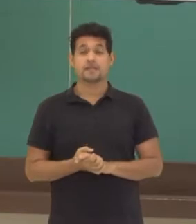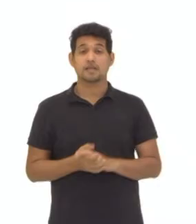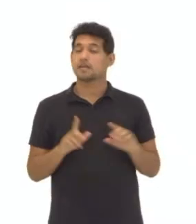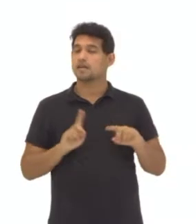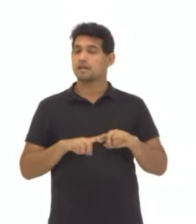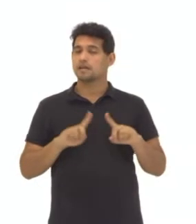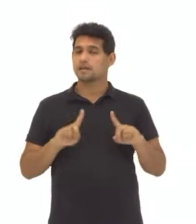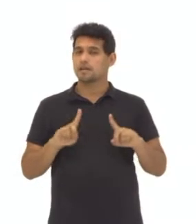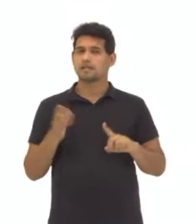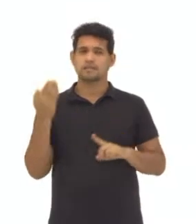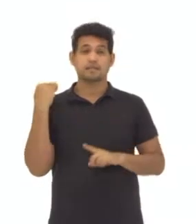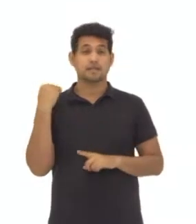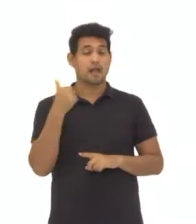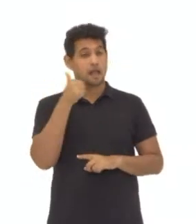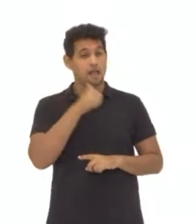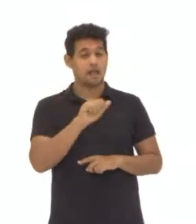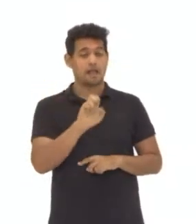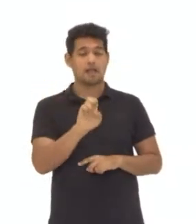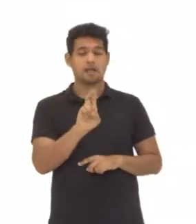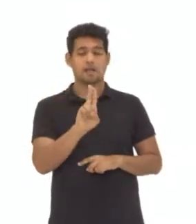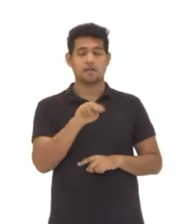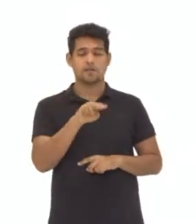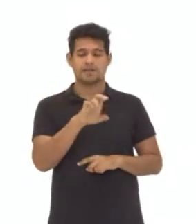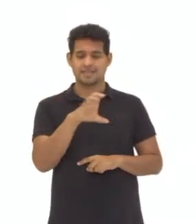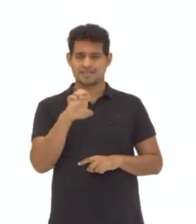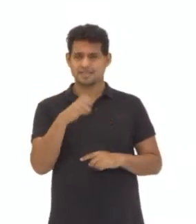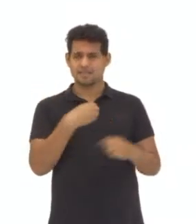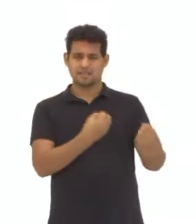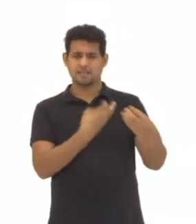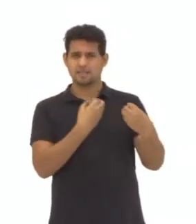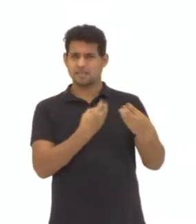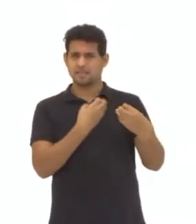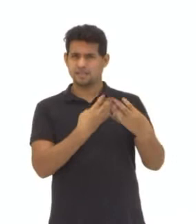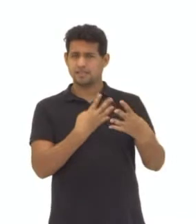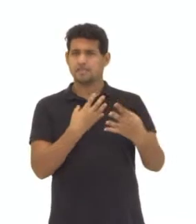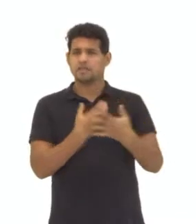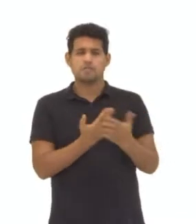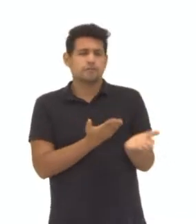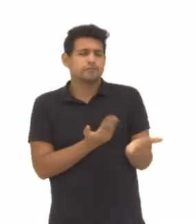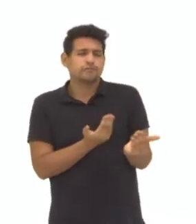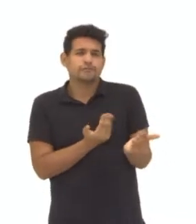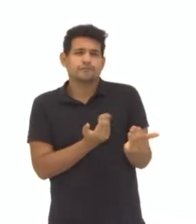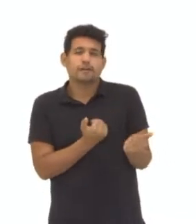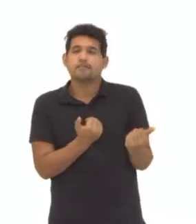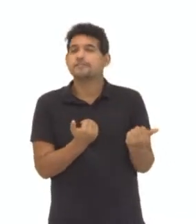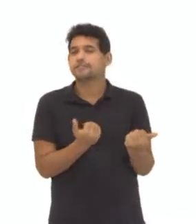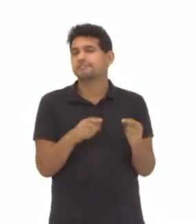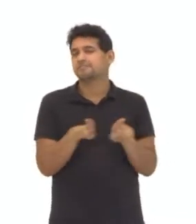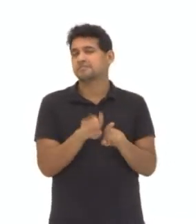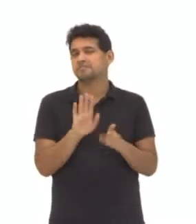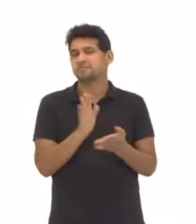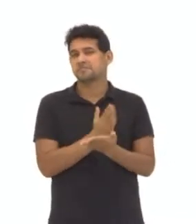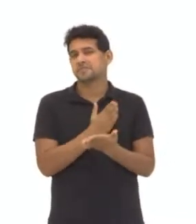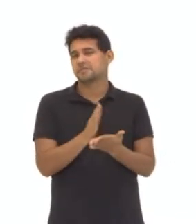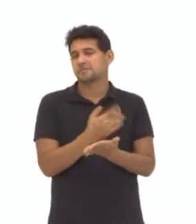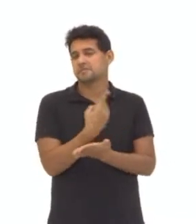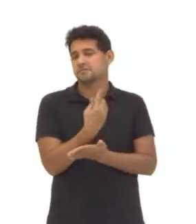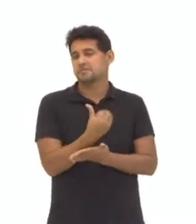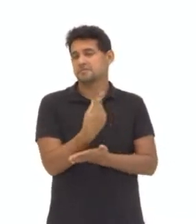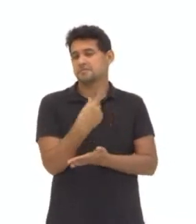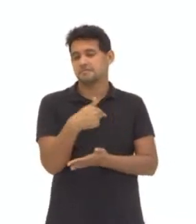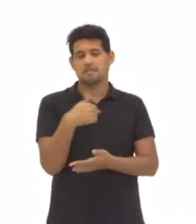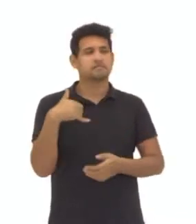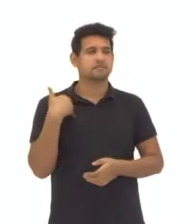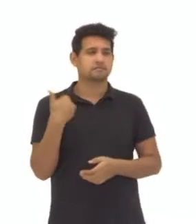Quando Eunice me ensinou, era uma meninota, uma jovenzinha de seus 16, 17